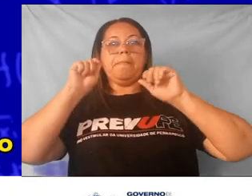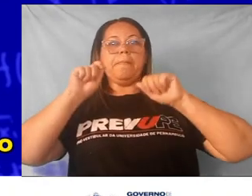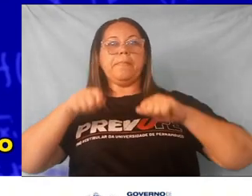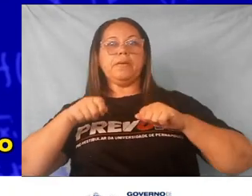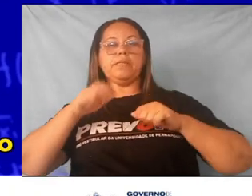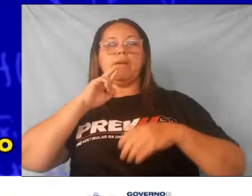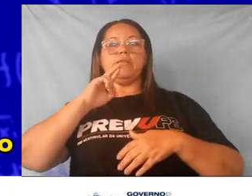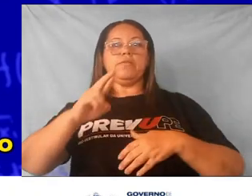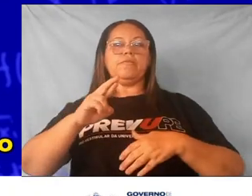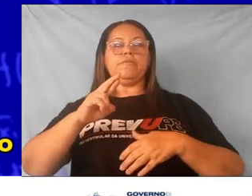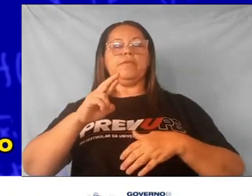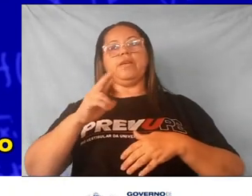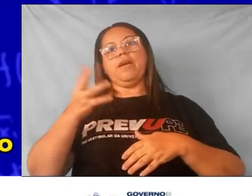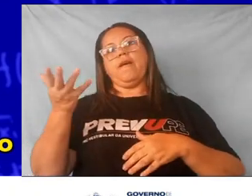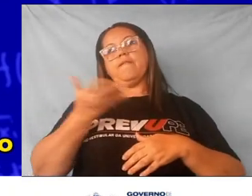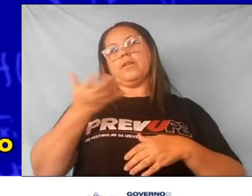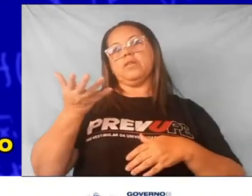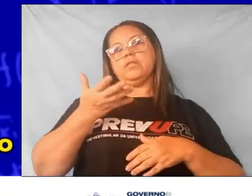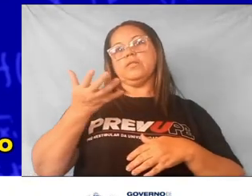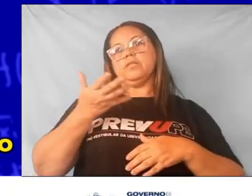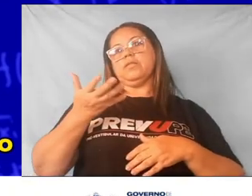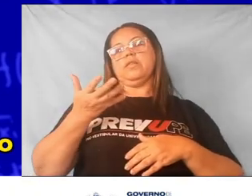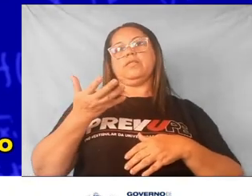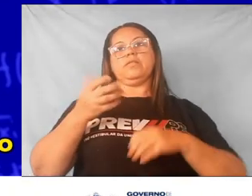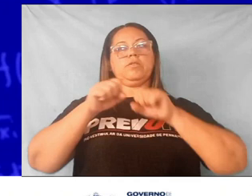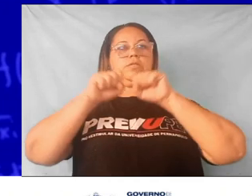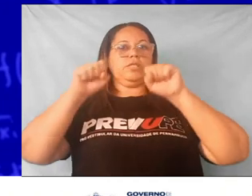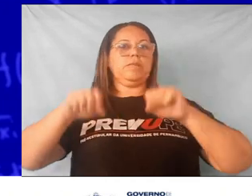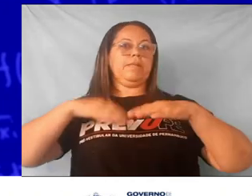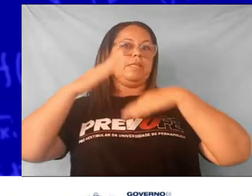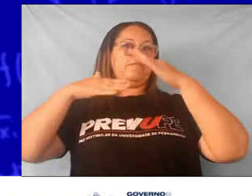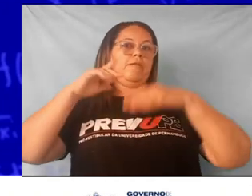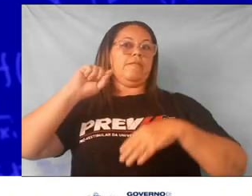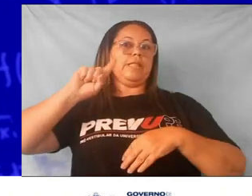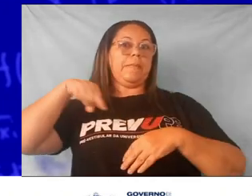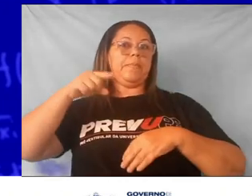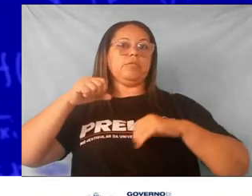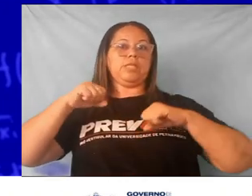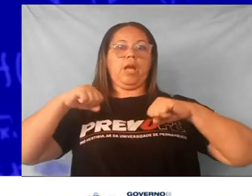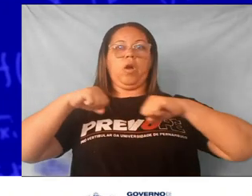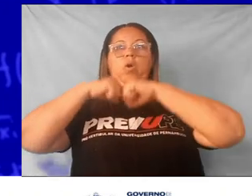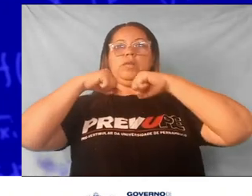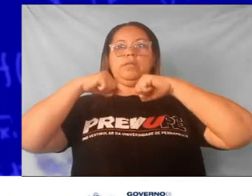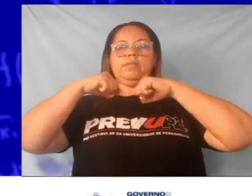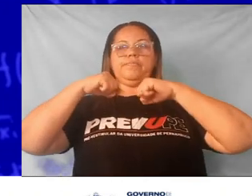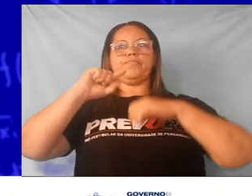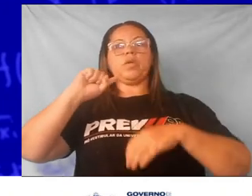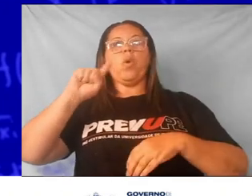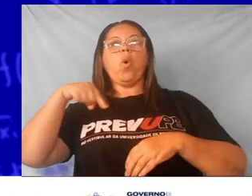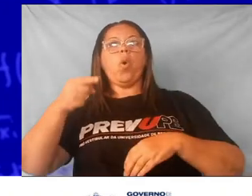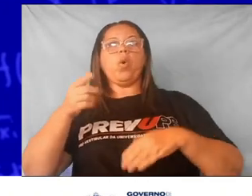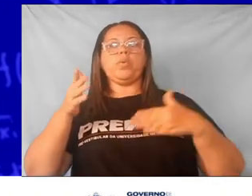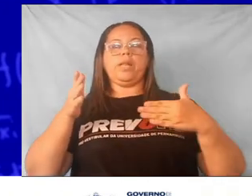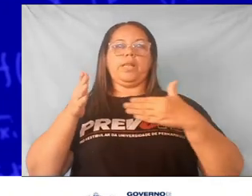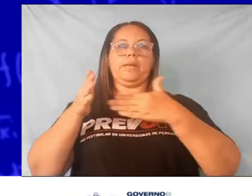esse sistema desenvolve após a colisão. Um outro limite, que é o chamado